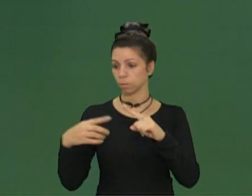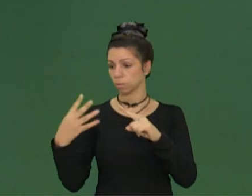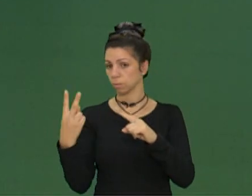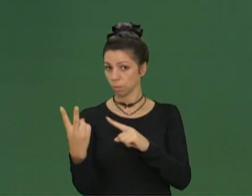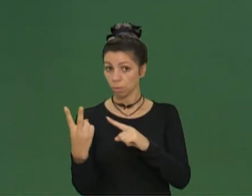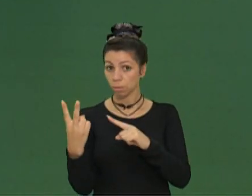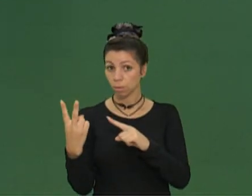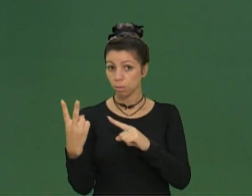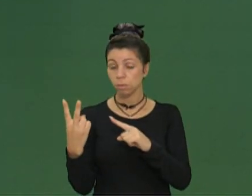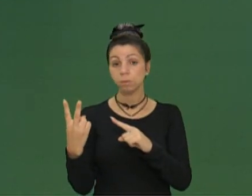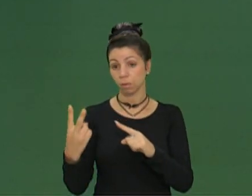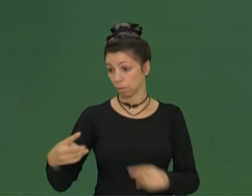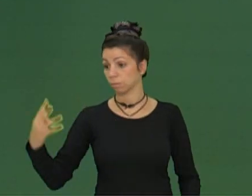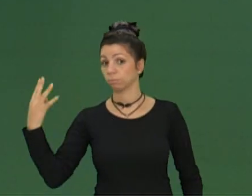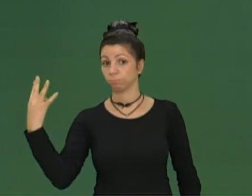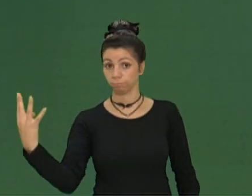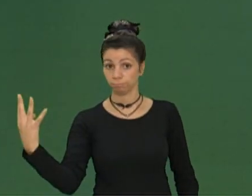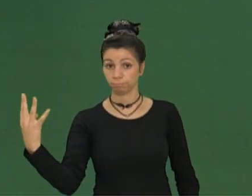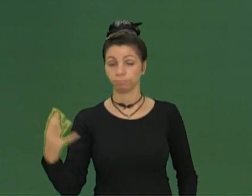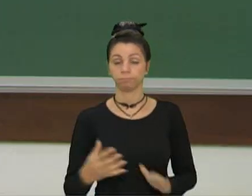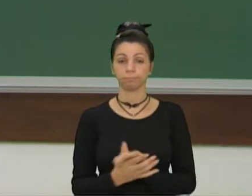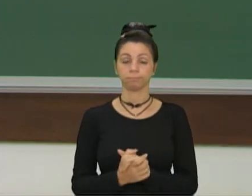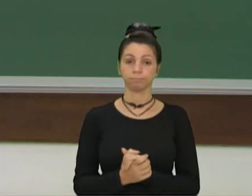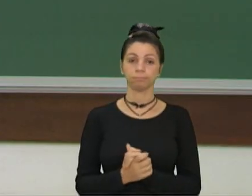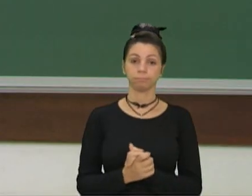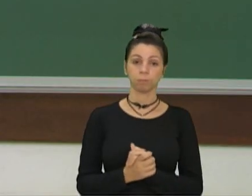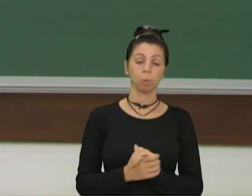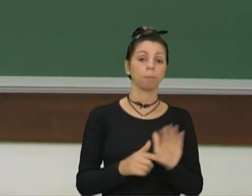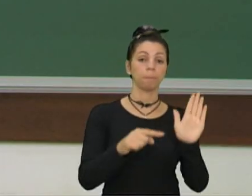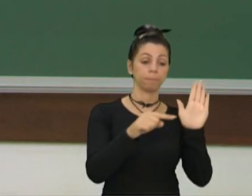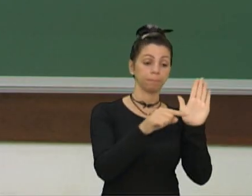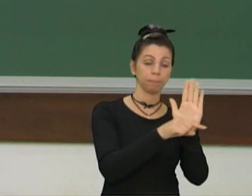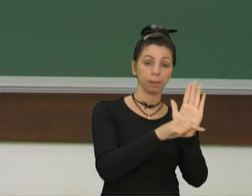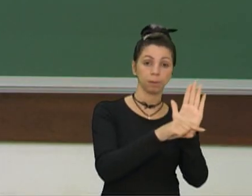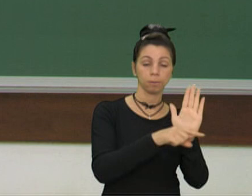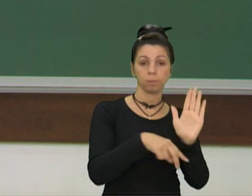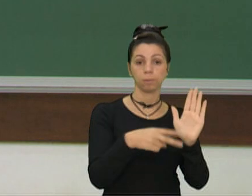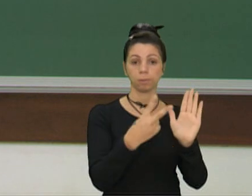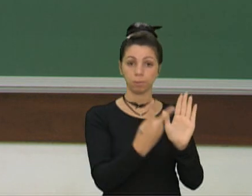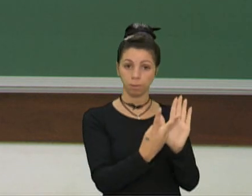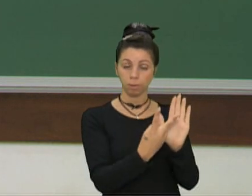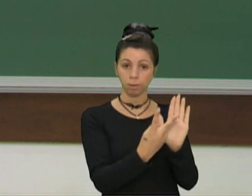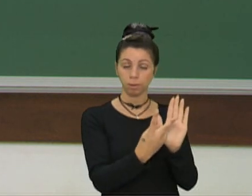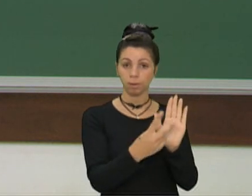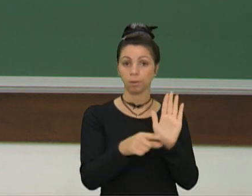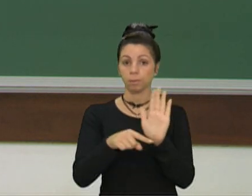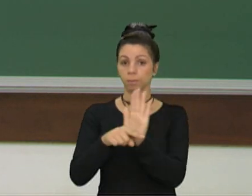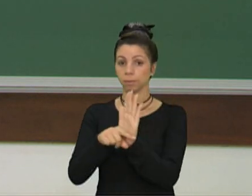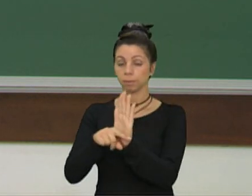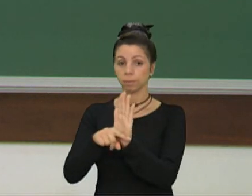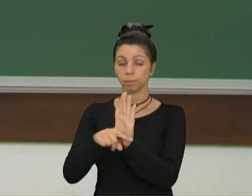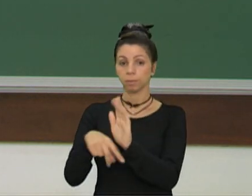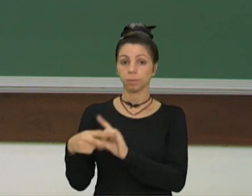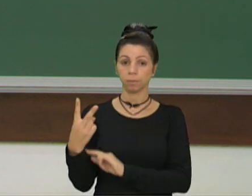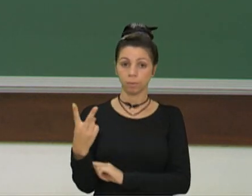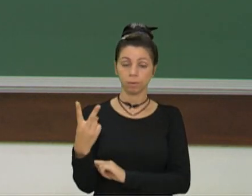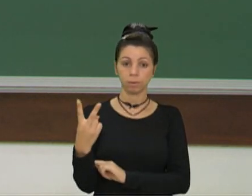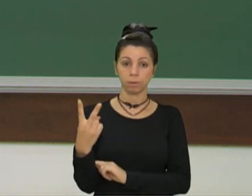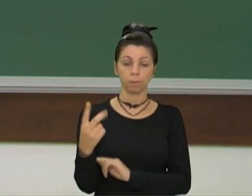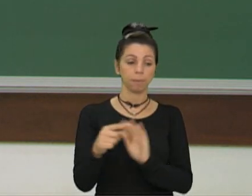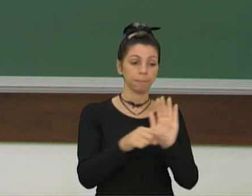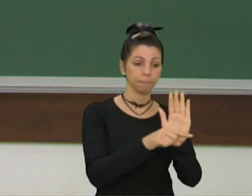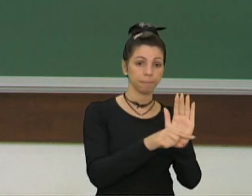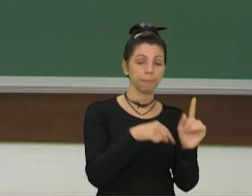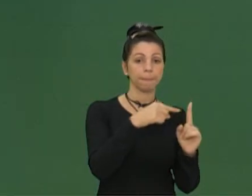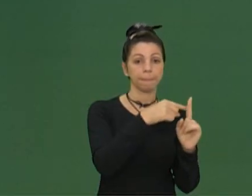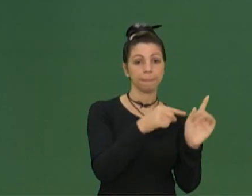4. Ou também pode ser o quê? Menos 2. Porque menos 2 vezes menos 2, menos com menos é mais.